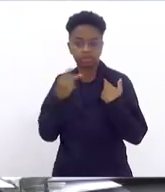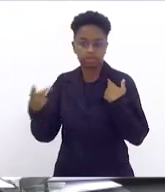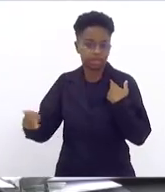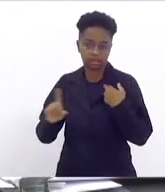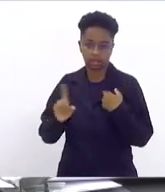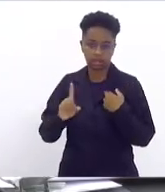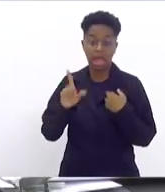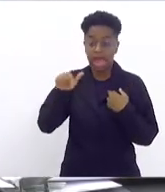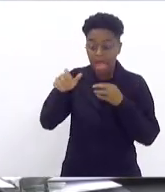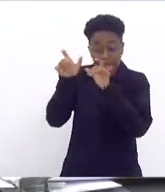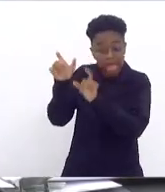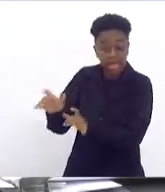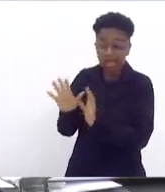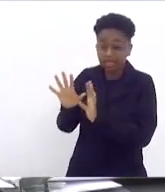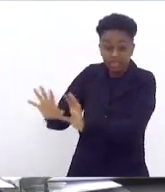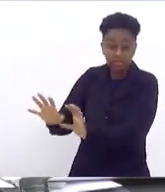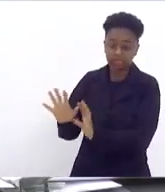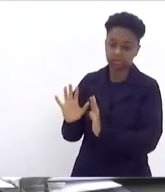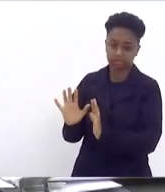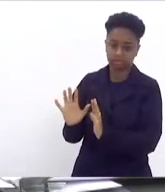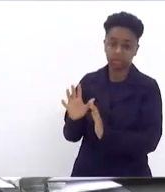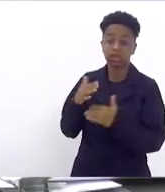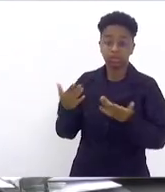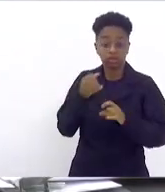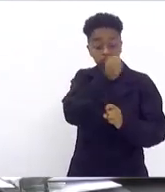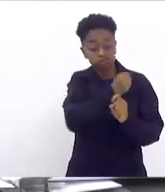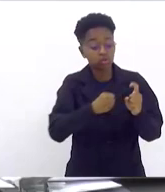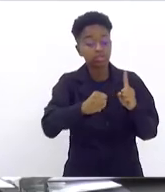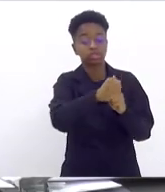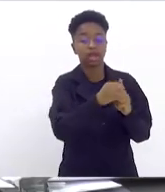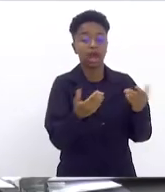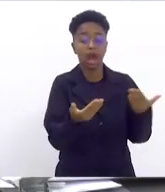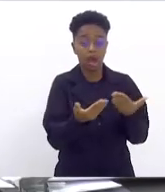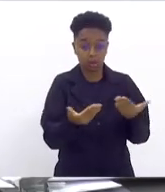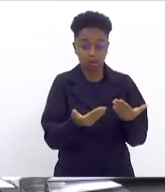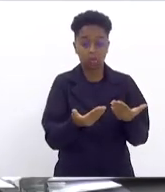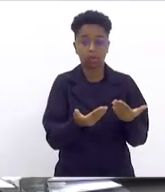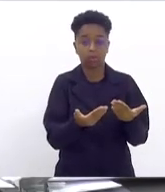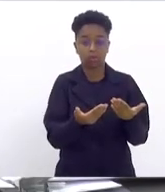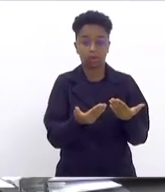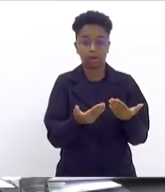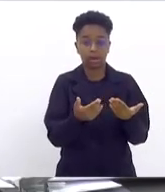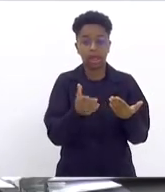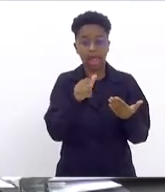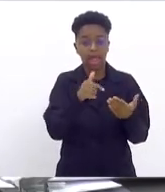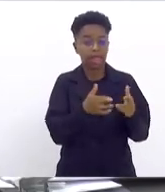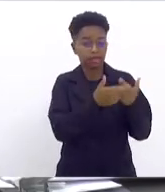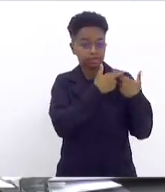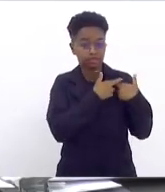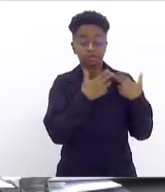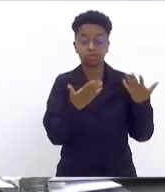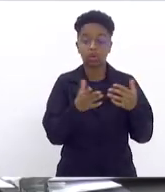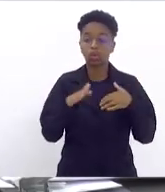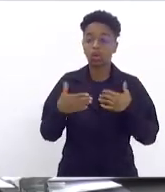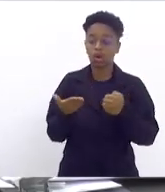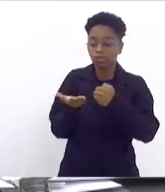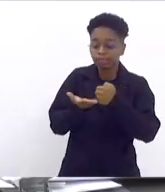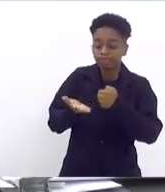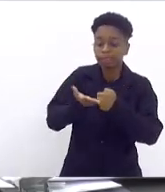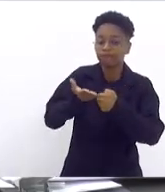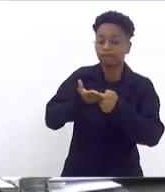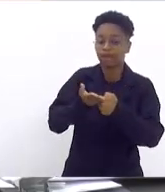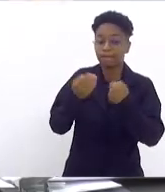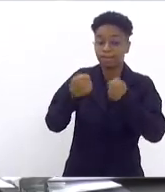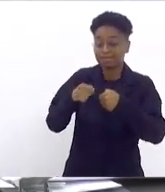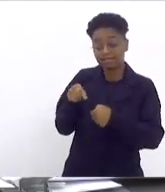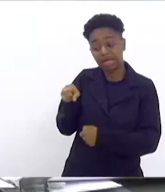que é. Então, passa a ser, então, para a sociedade. Exato, errado está o mundo. Então, é o nível que necessário